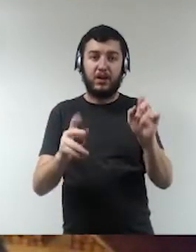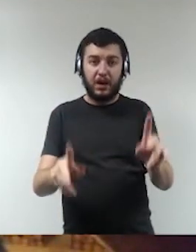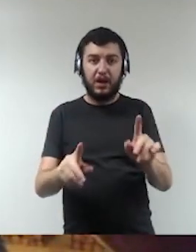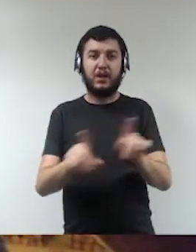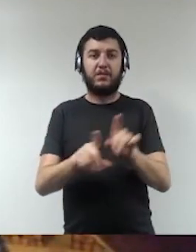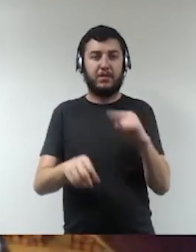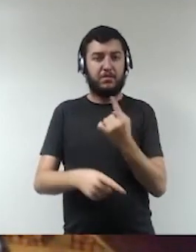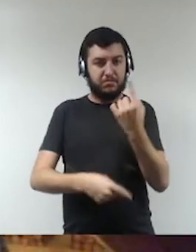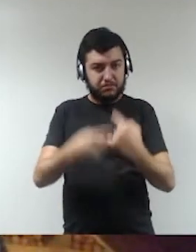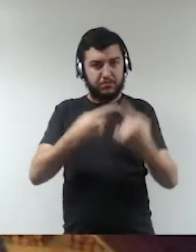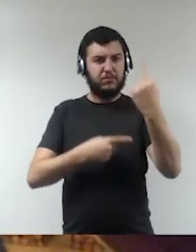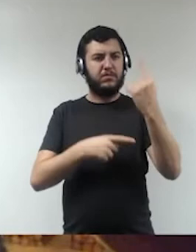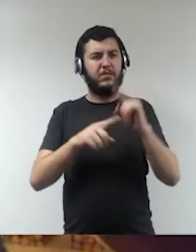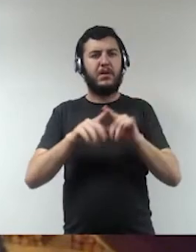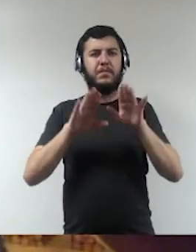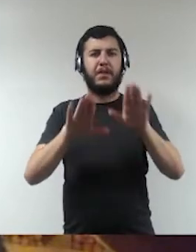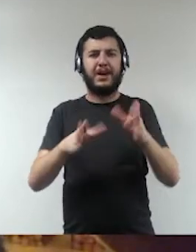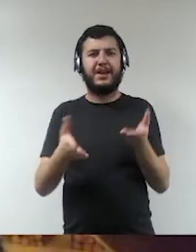vamos tratar